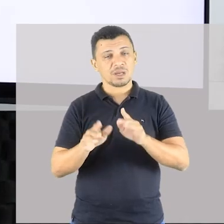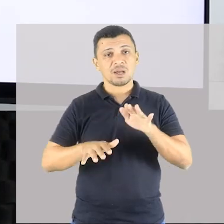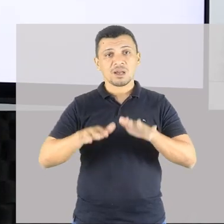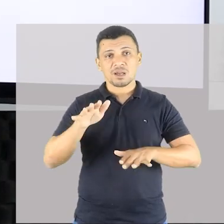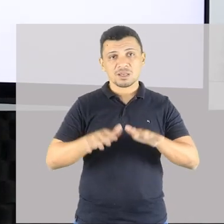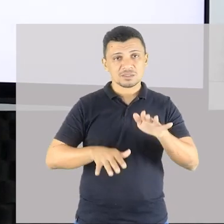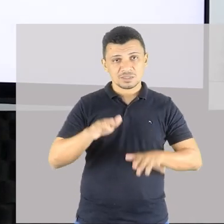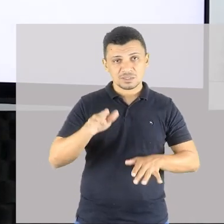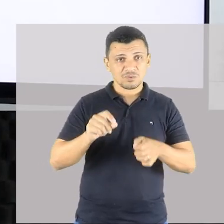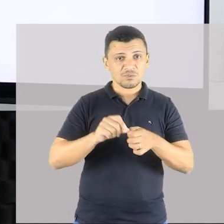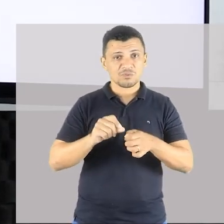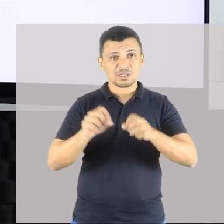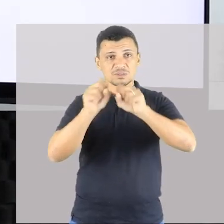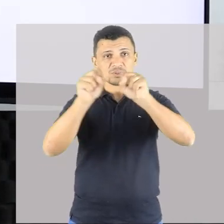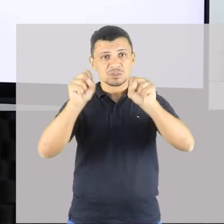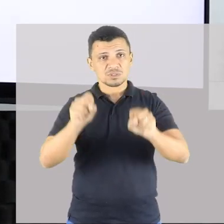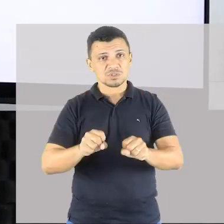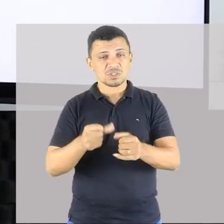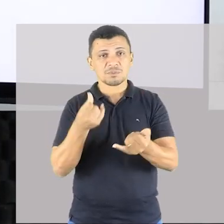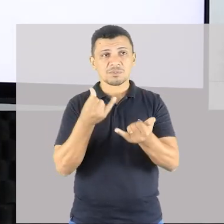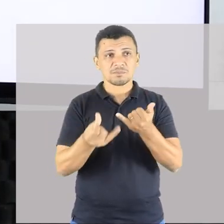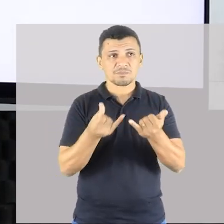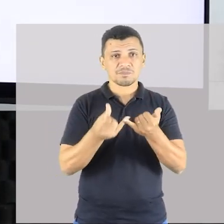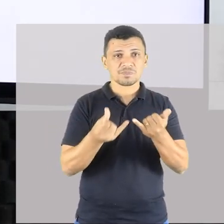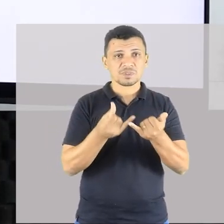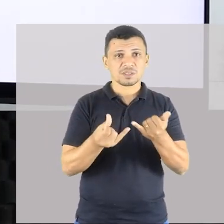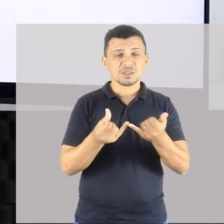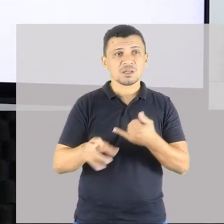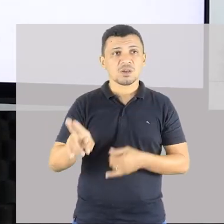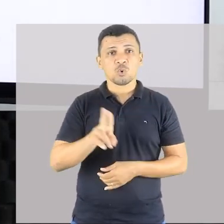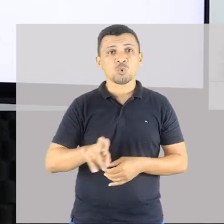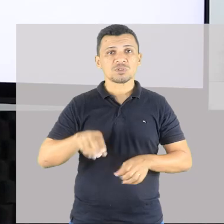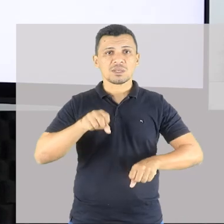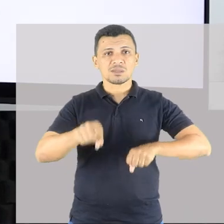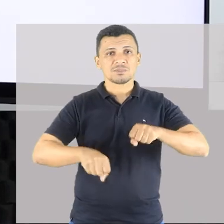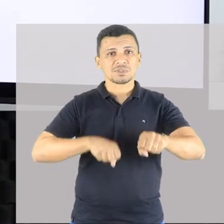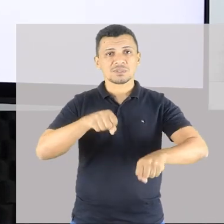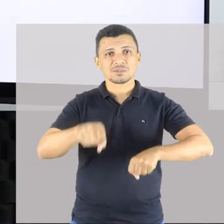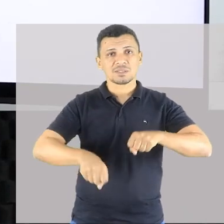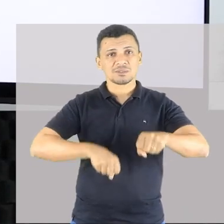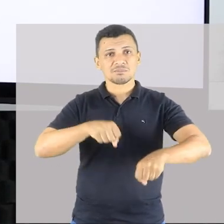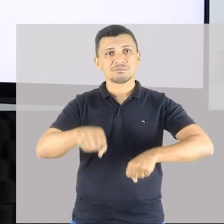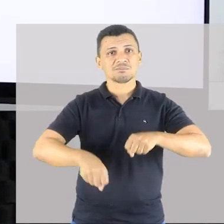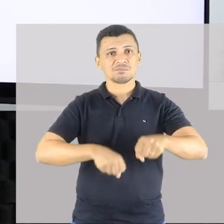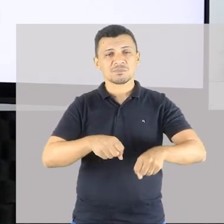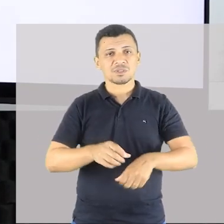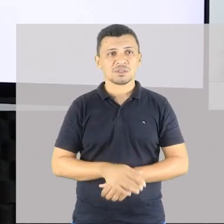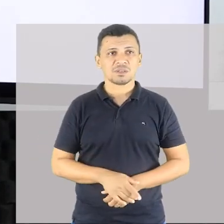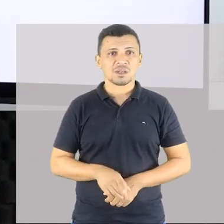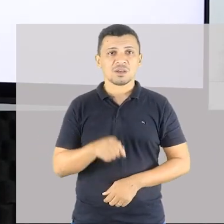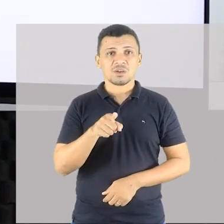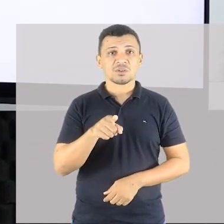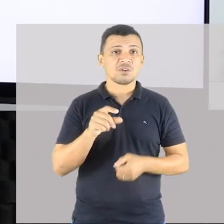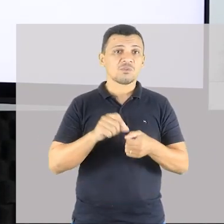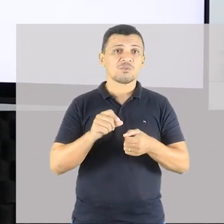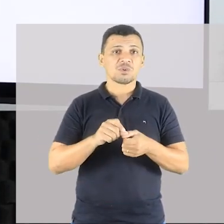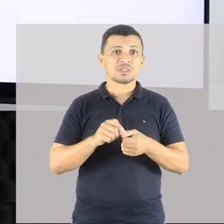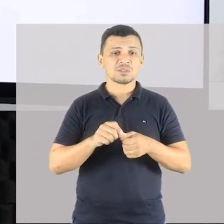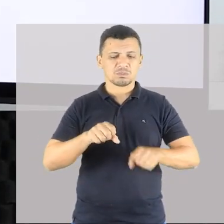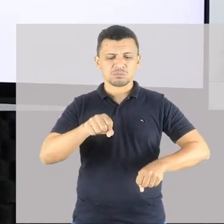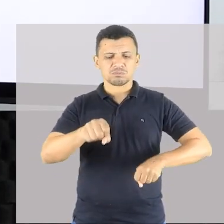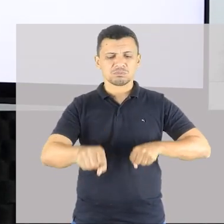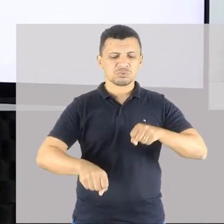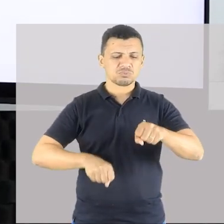eles fazem um sistema desse parecido para a gente usar na bicicleta. Que você faz com o movimento